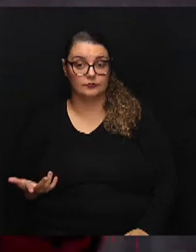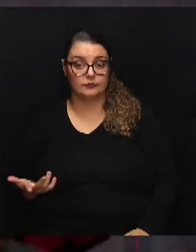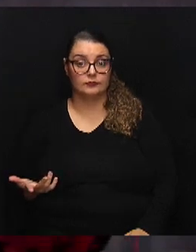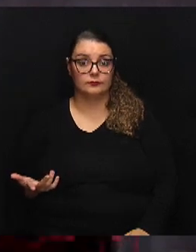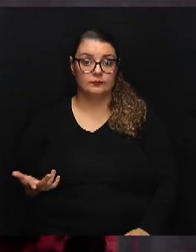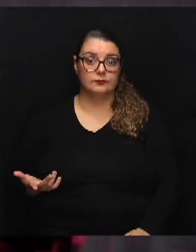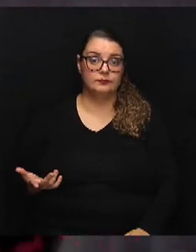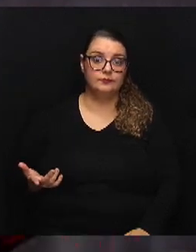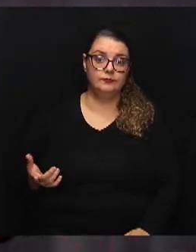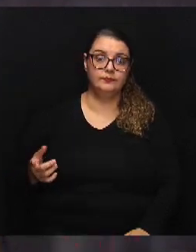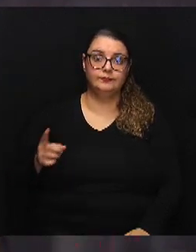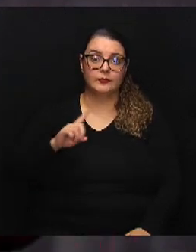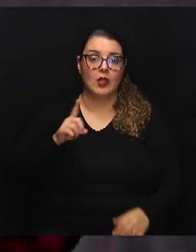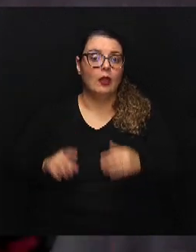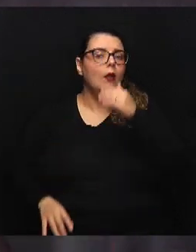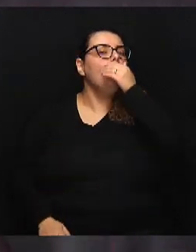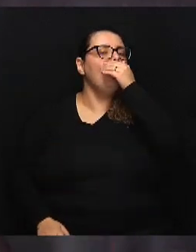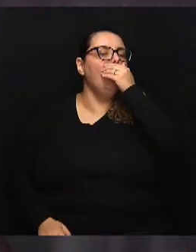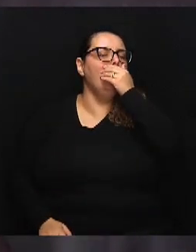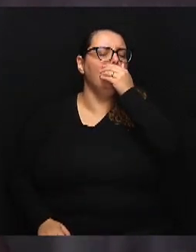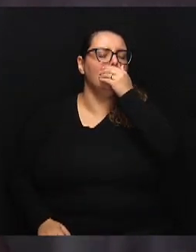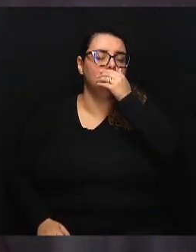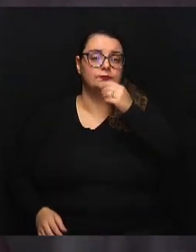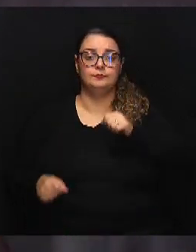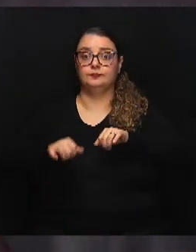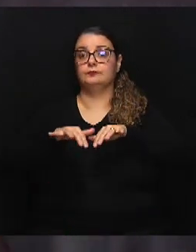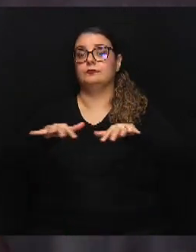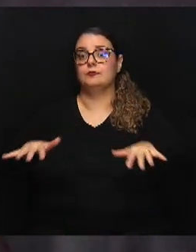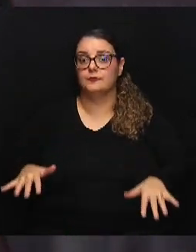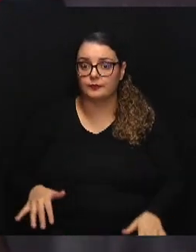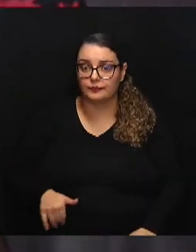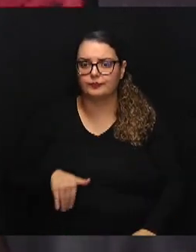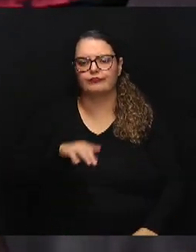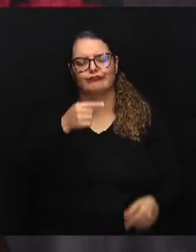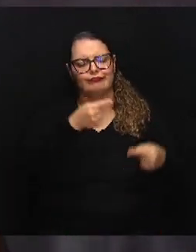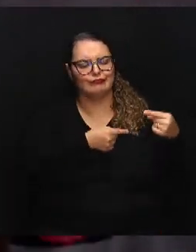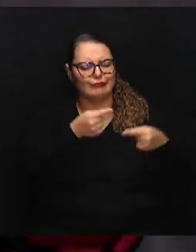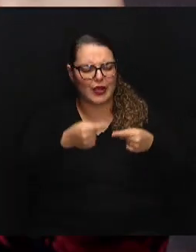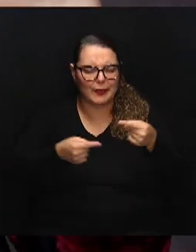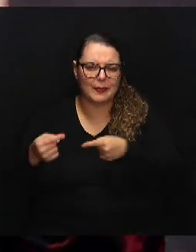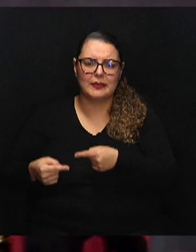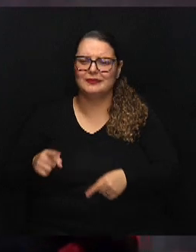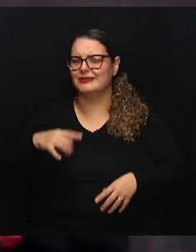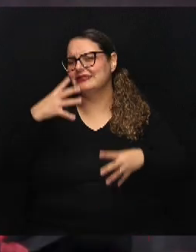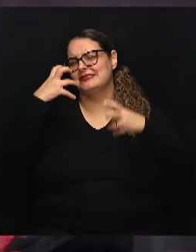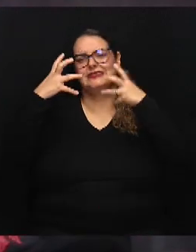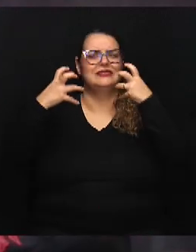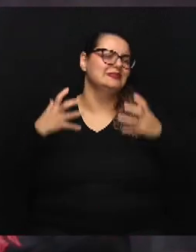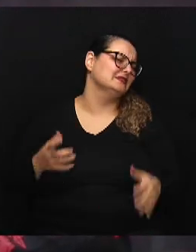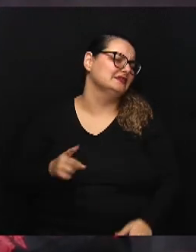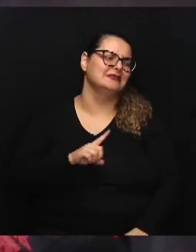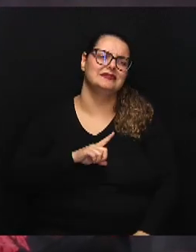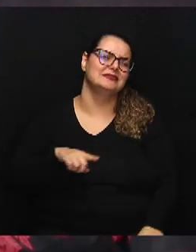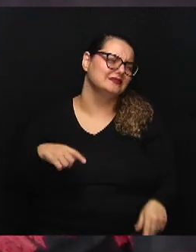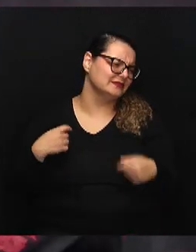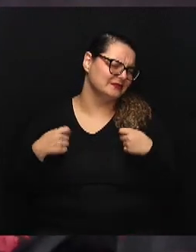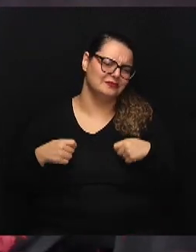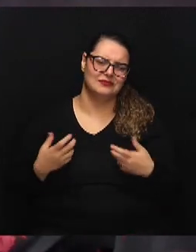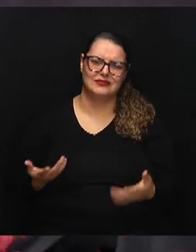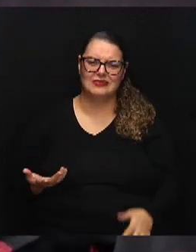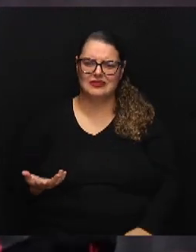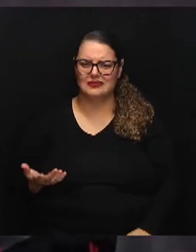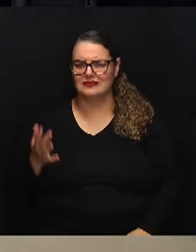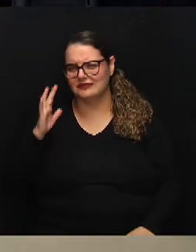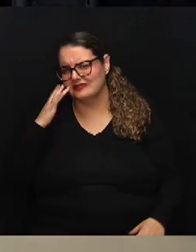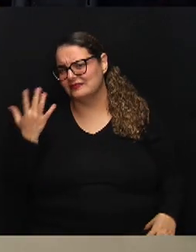não proliferar, e não ficar, acho que não ficar gerando mais discussão ainda, porque isso é um estresse desnecessário, né? Não sei se é por aí,